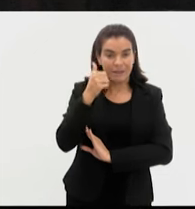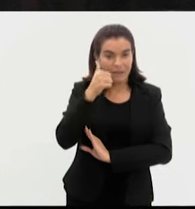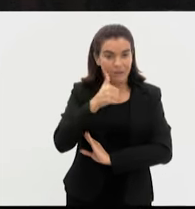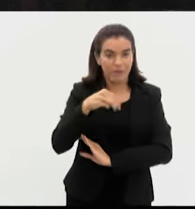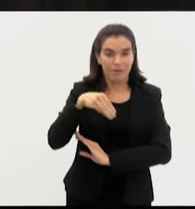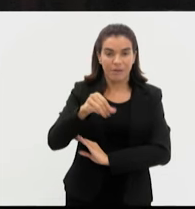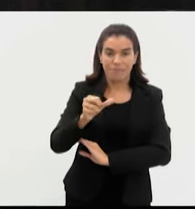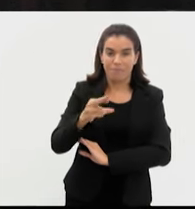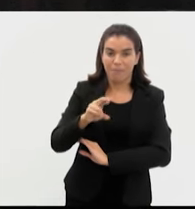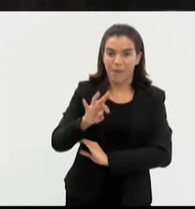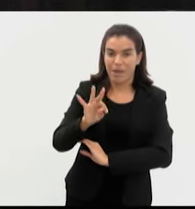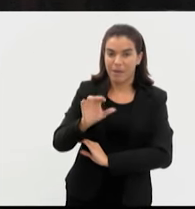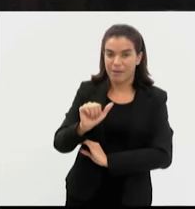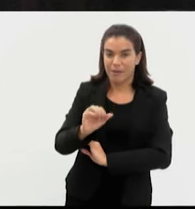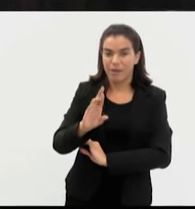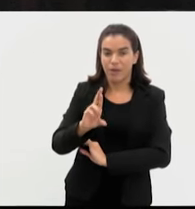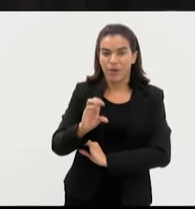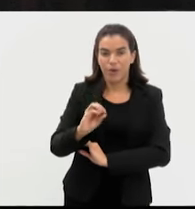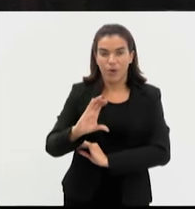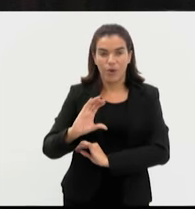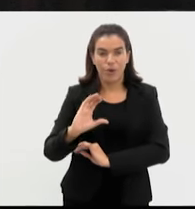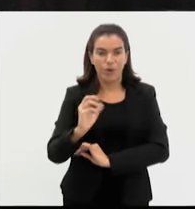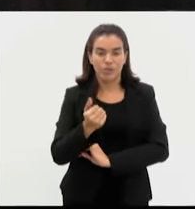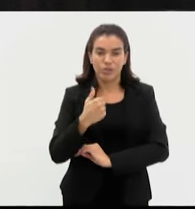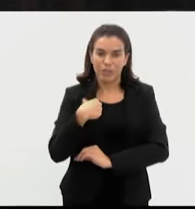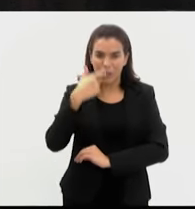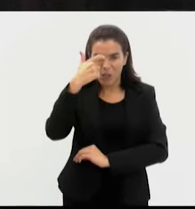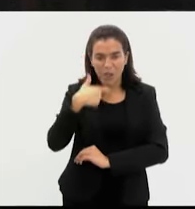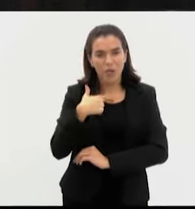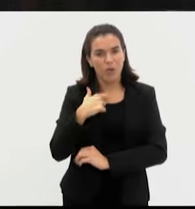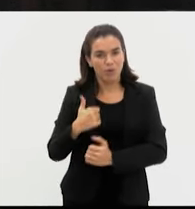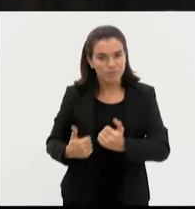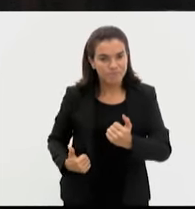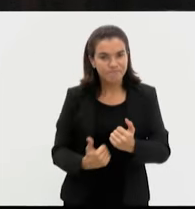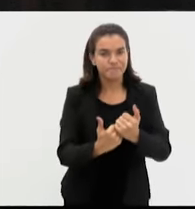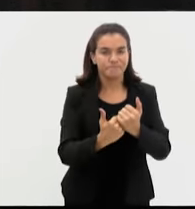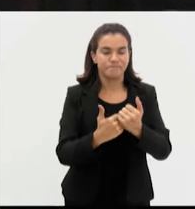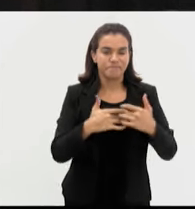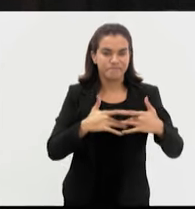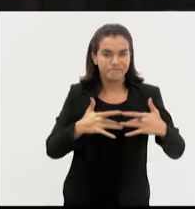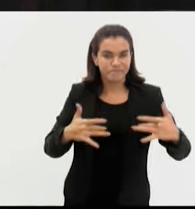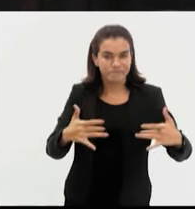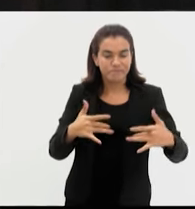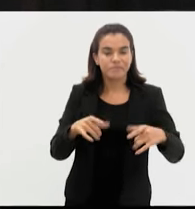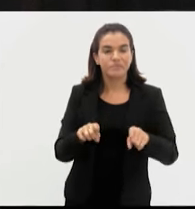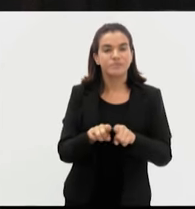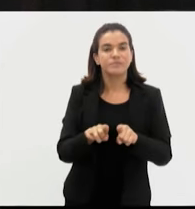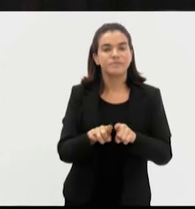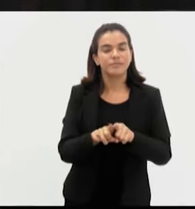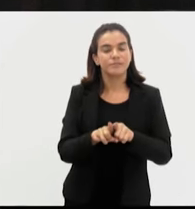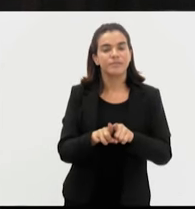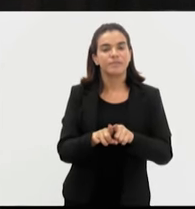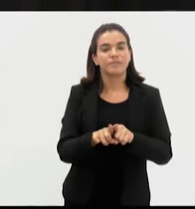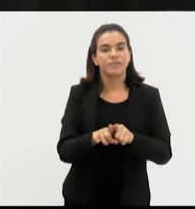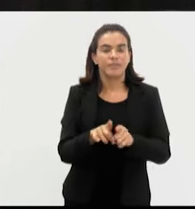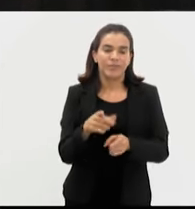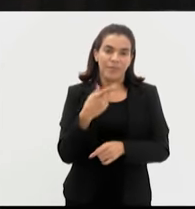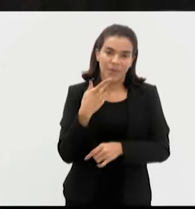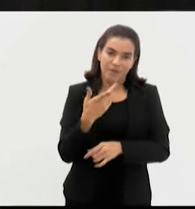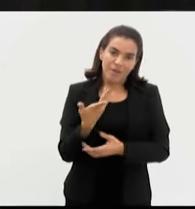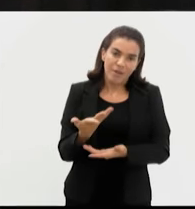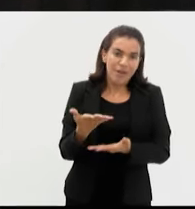Rocha que eu venho aqui endossar me solidarizar e dizer que é um